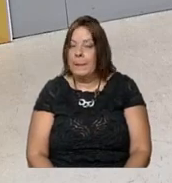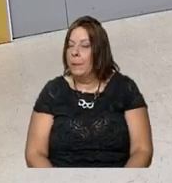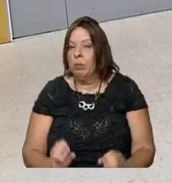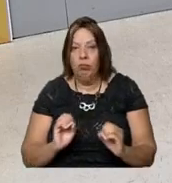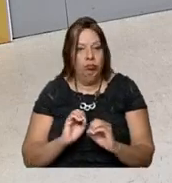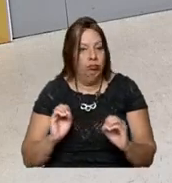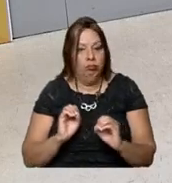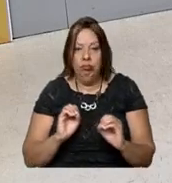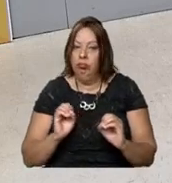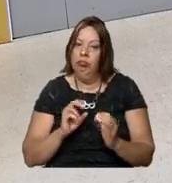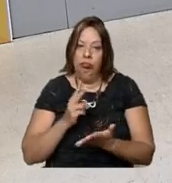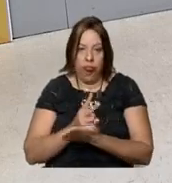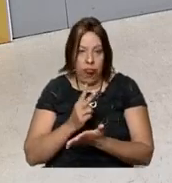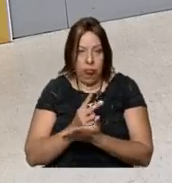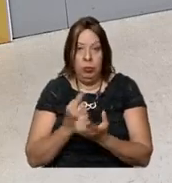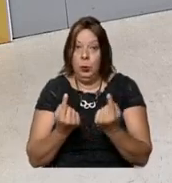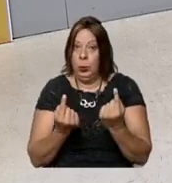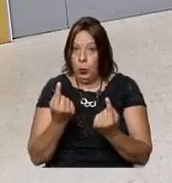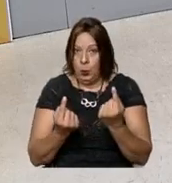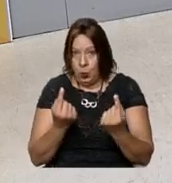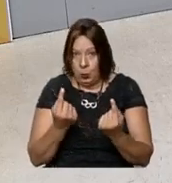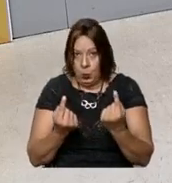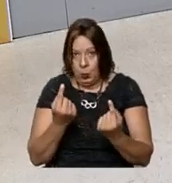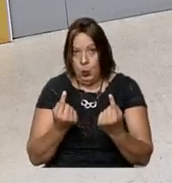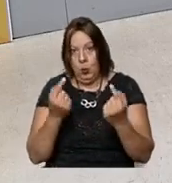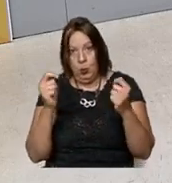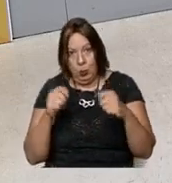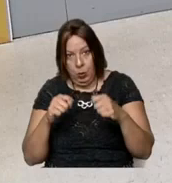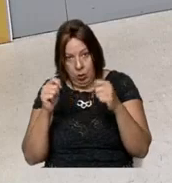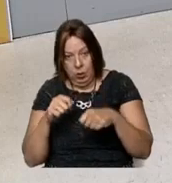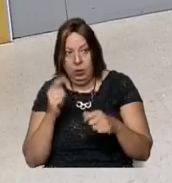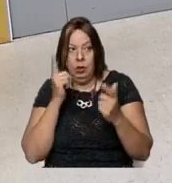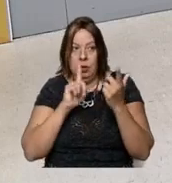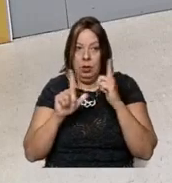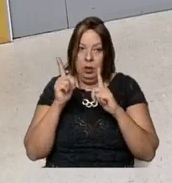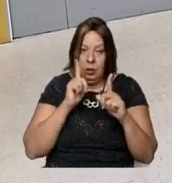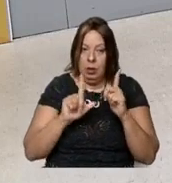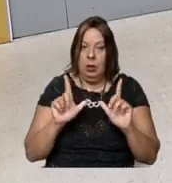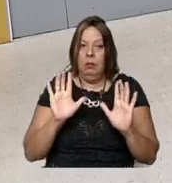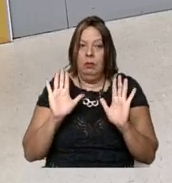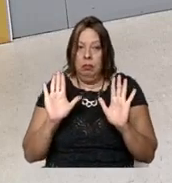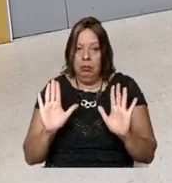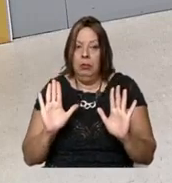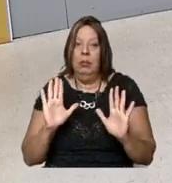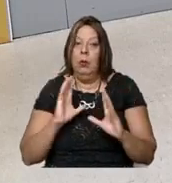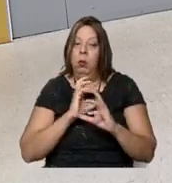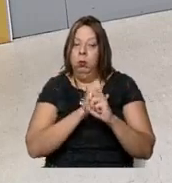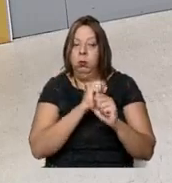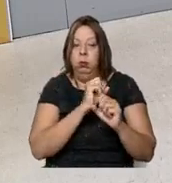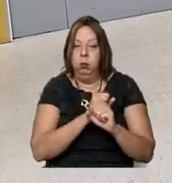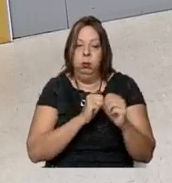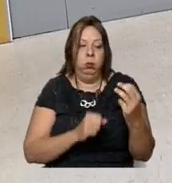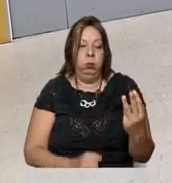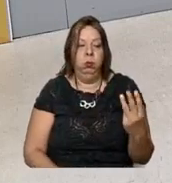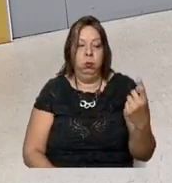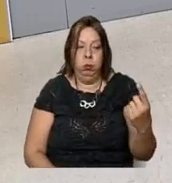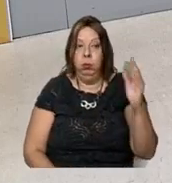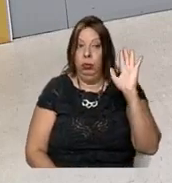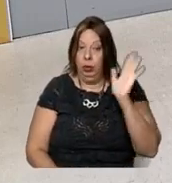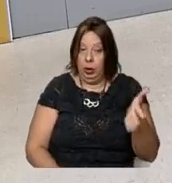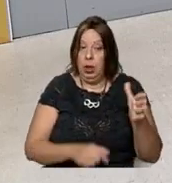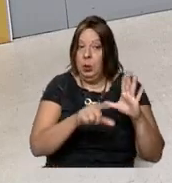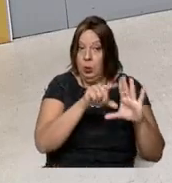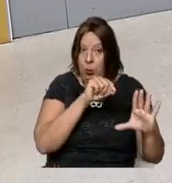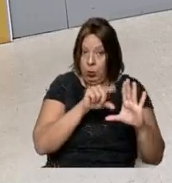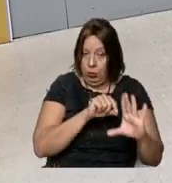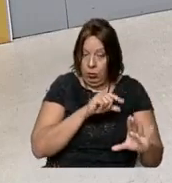Nada mudou, permanecem os dois títulos aí com possibilidade de levar, mas ninguém encostou. 31 bolinhas já chamadas. Bolinha